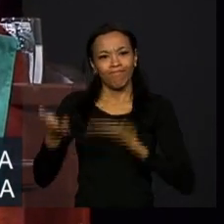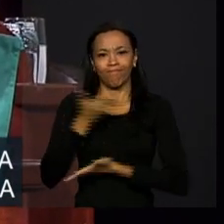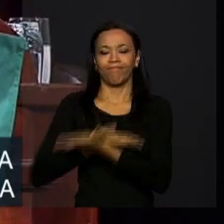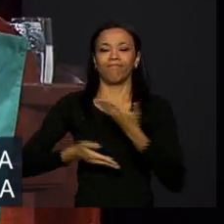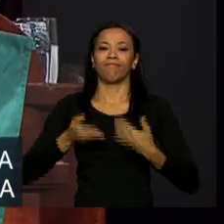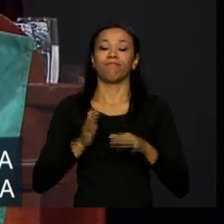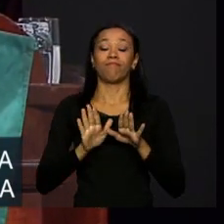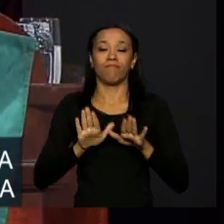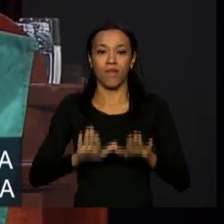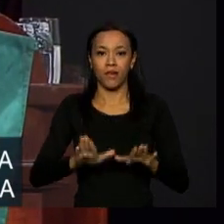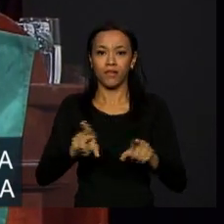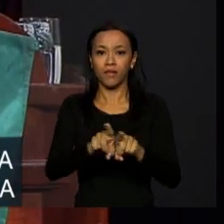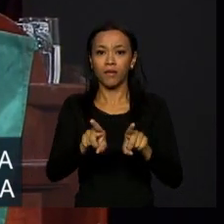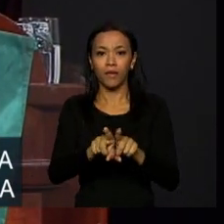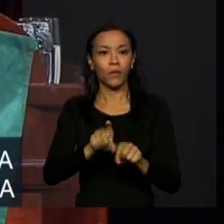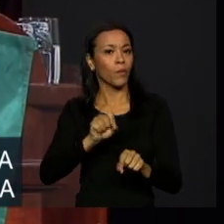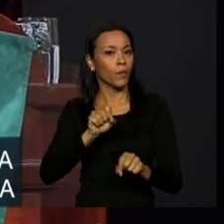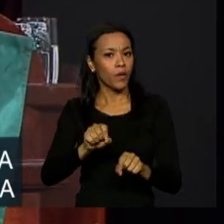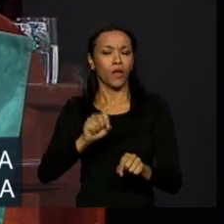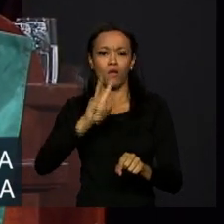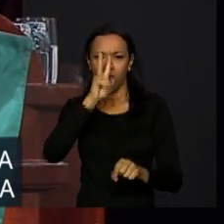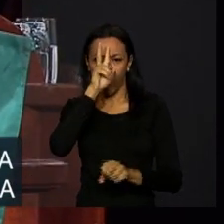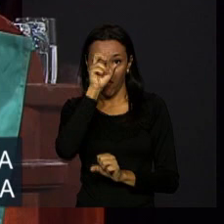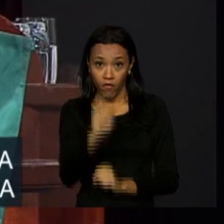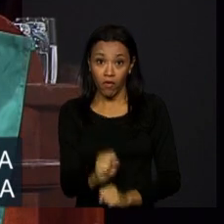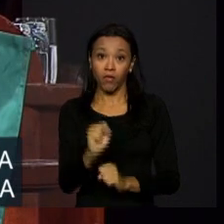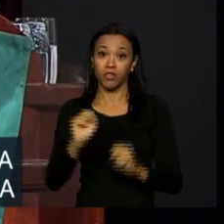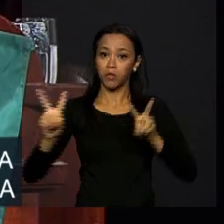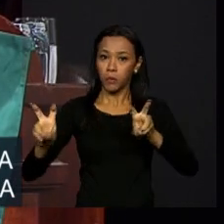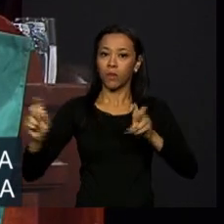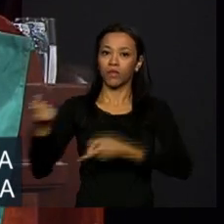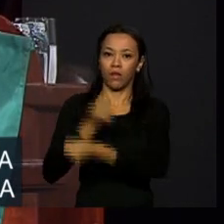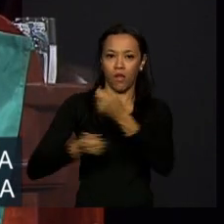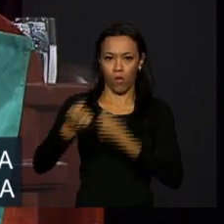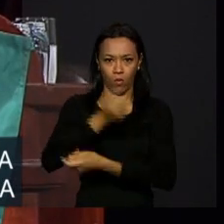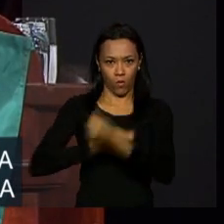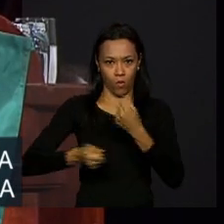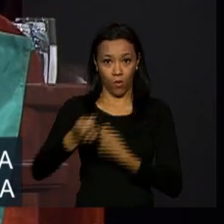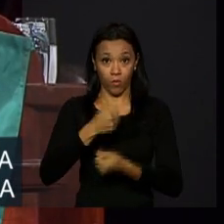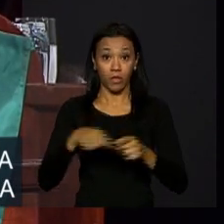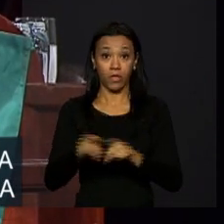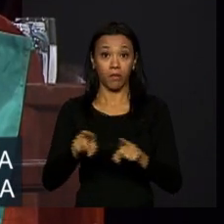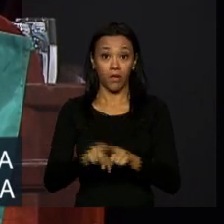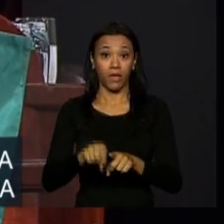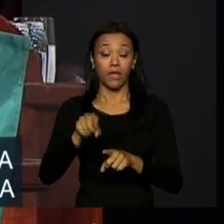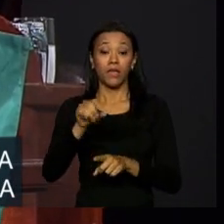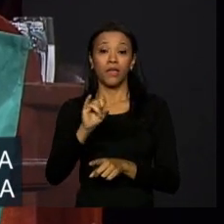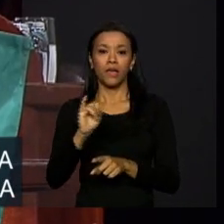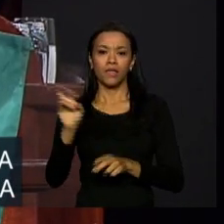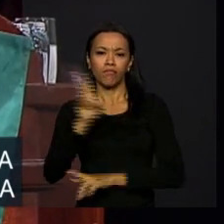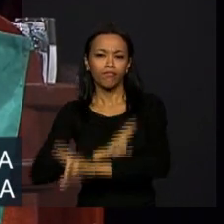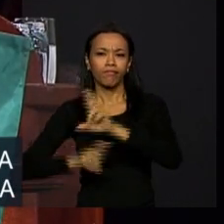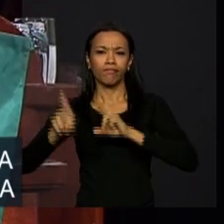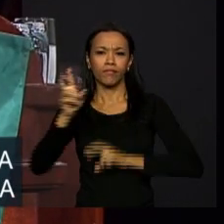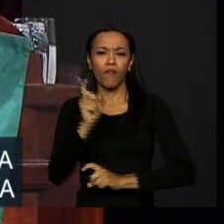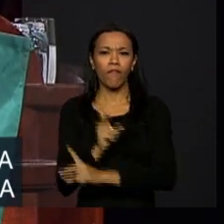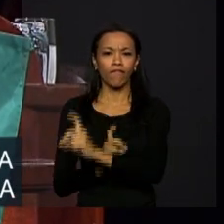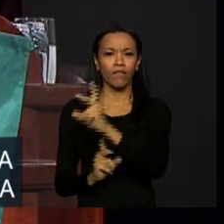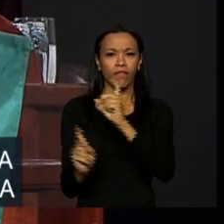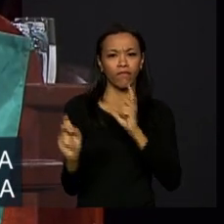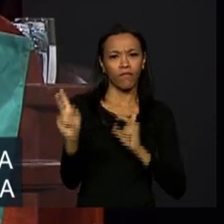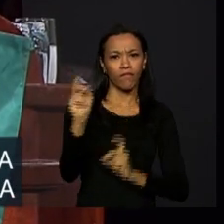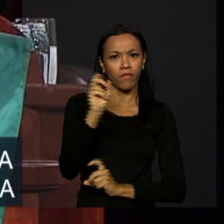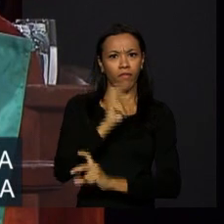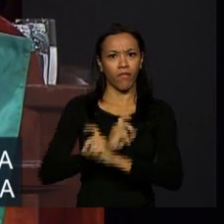mas também por um forte componente econômico o intercâmbio bilateral comercial